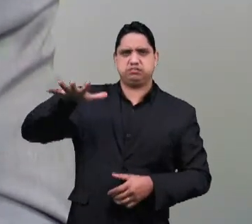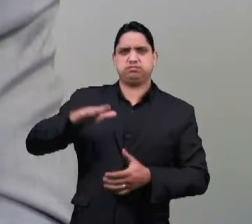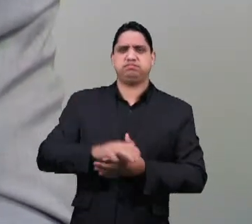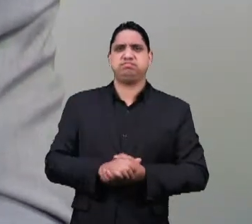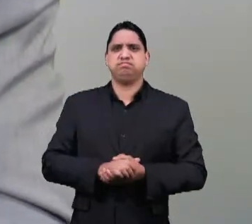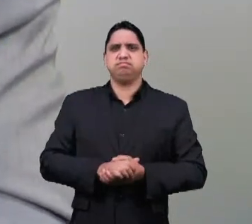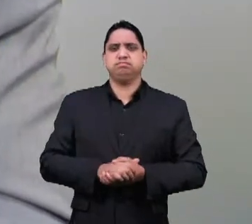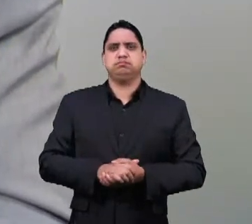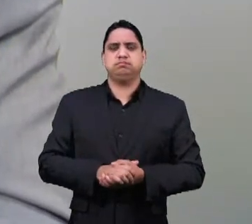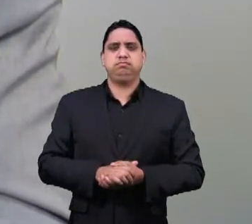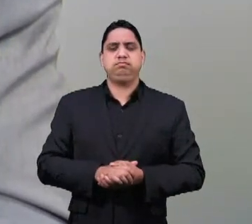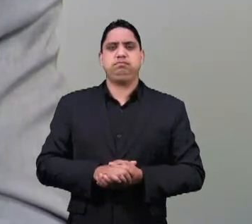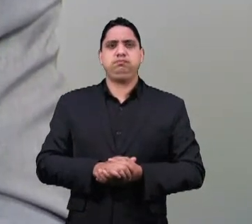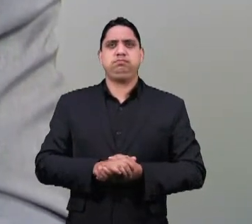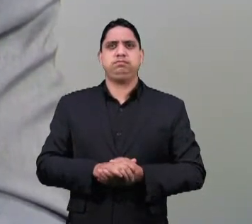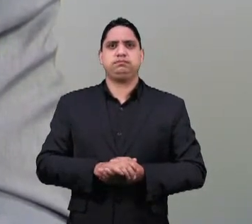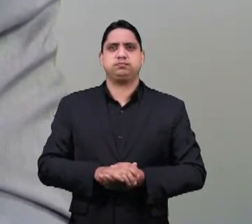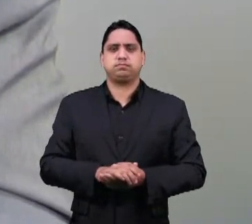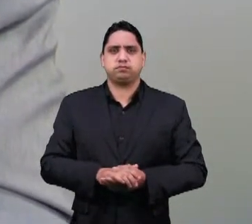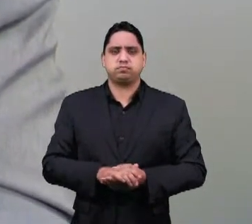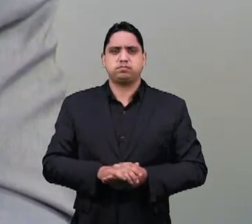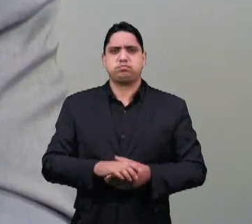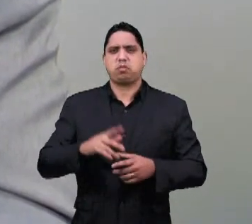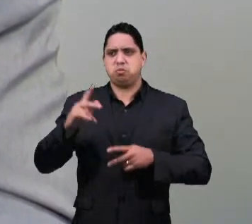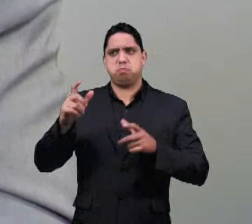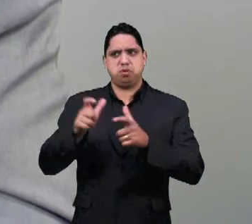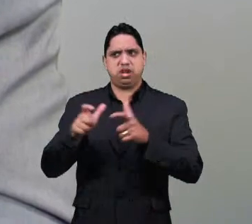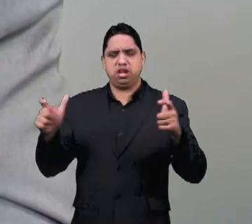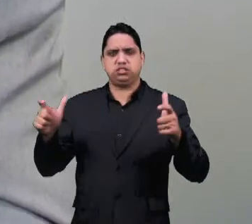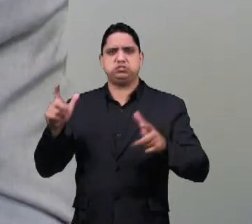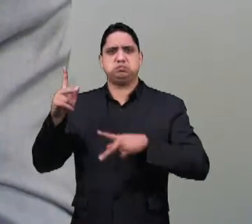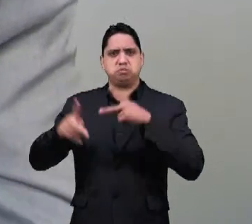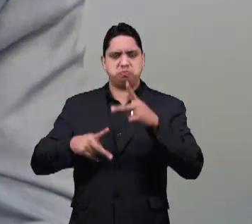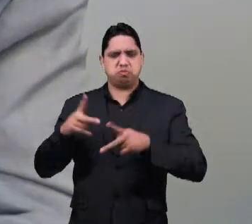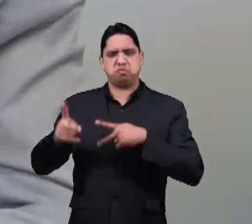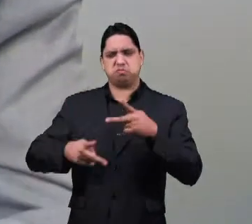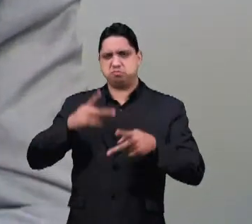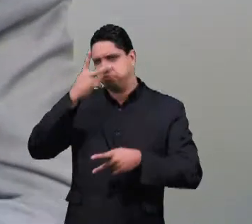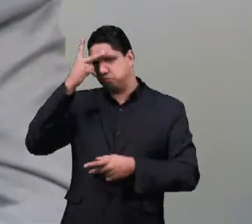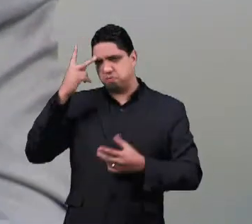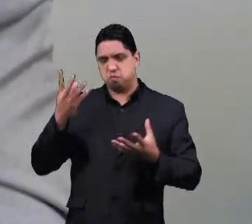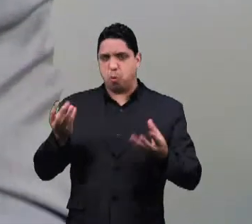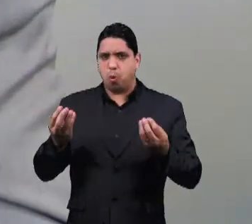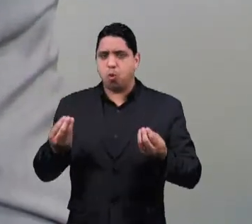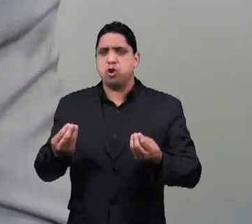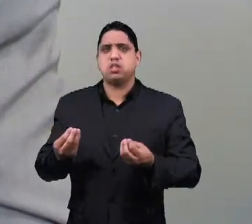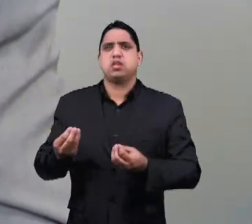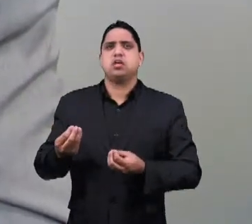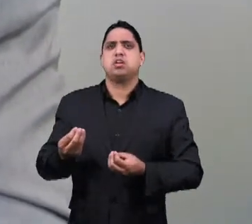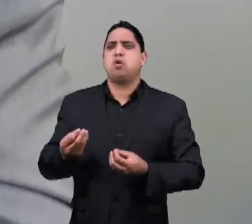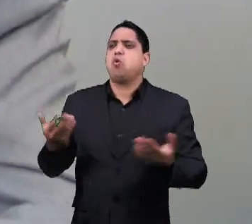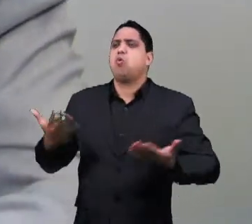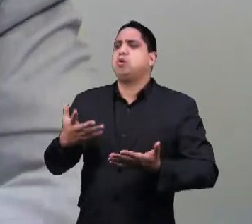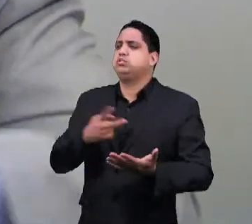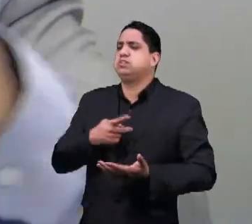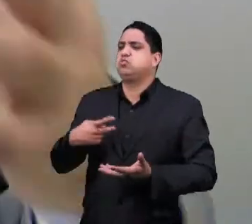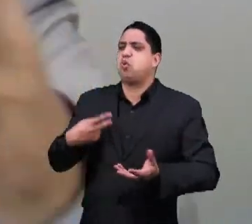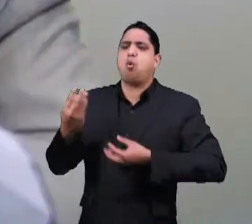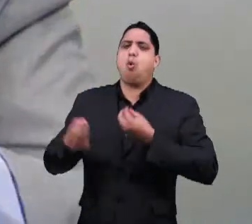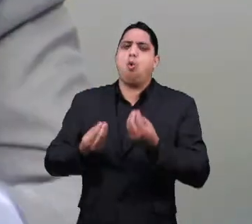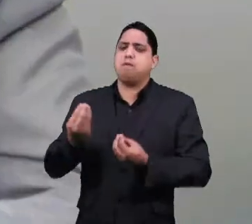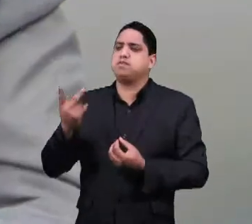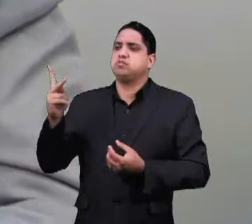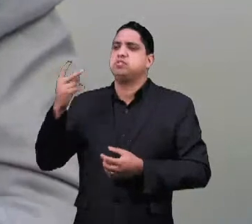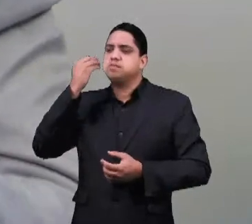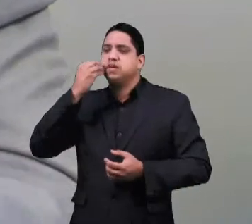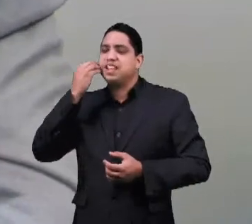estado grande, muito populoso. E o que você pode trazer pra gente hoje dessa sua experiência,